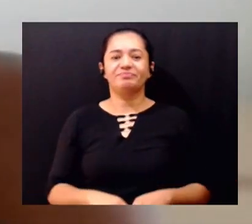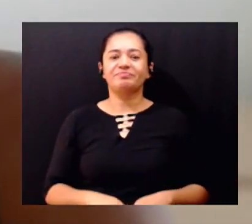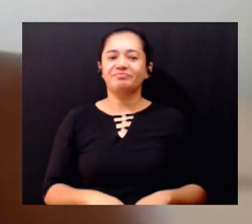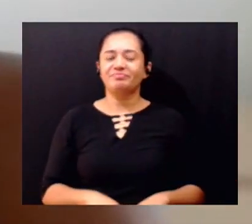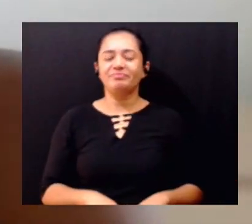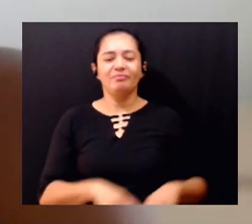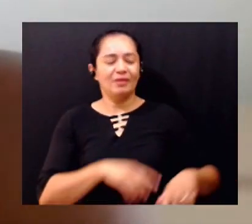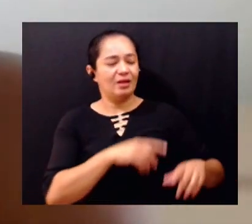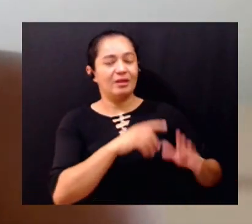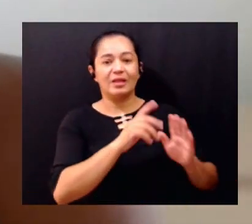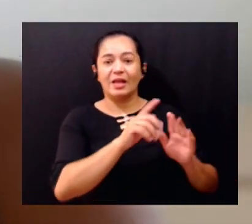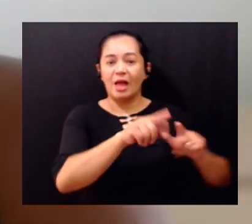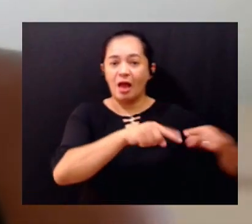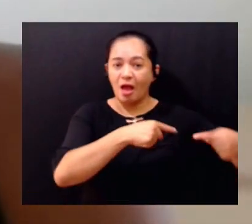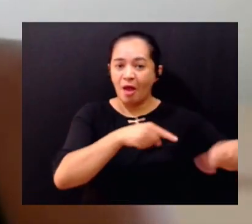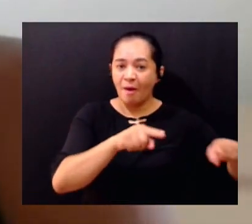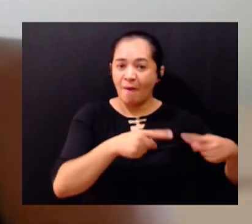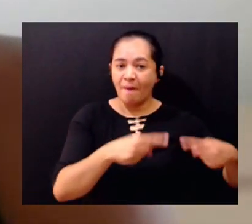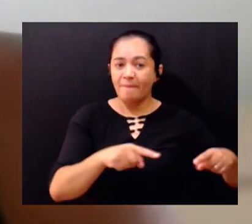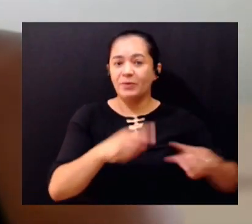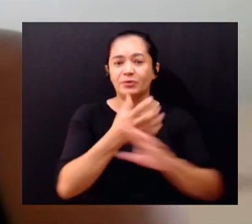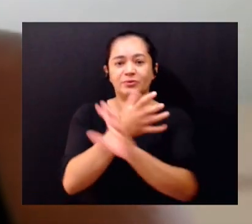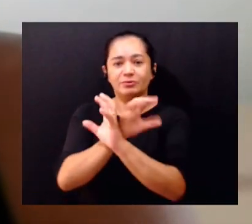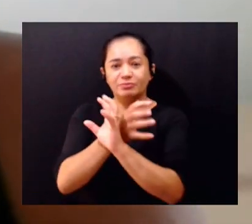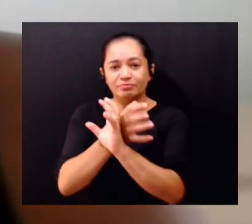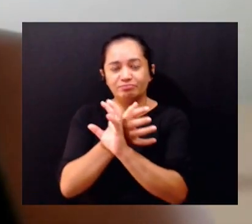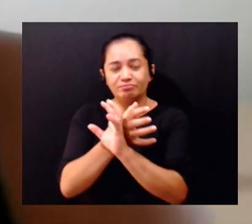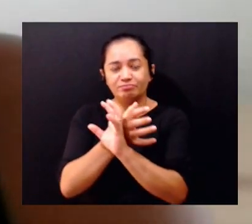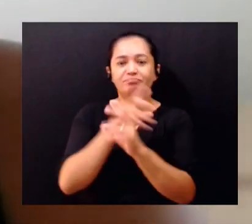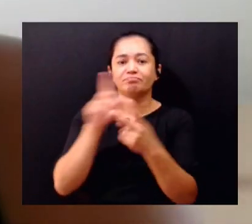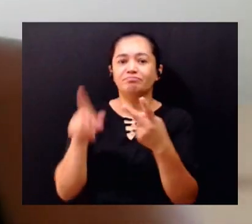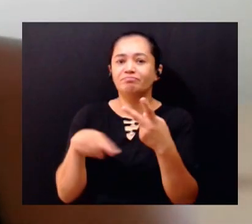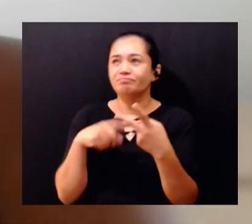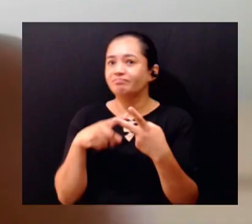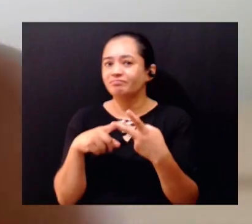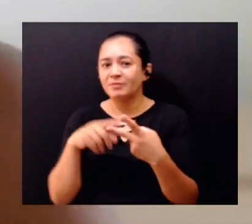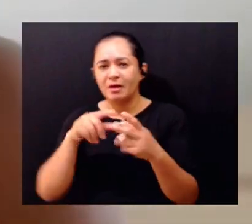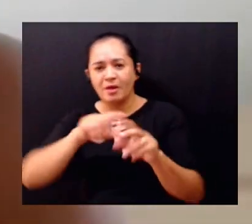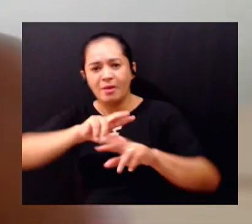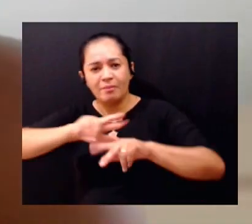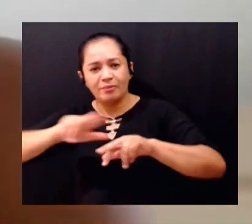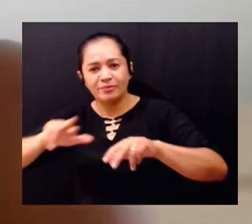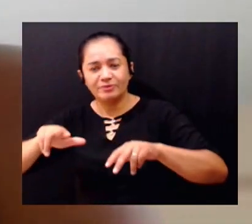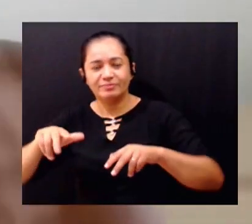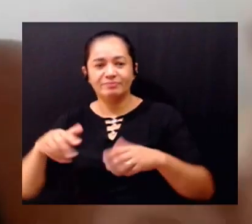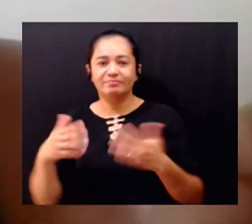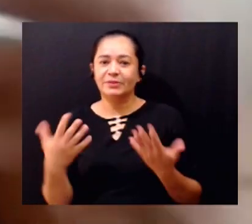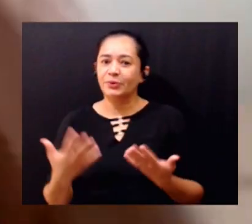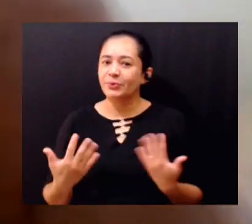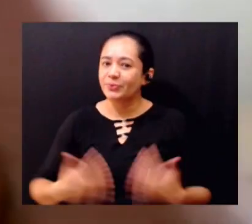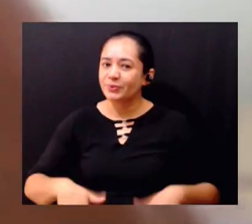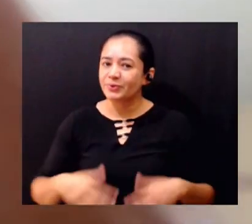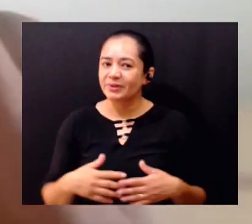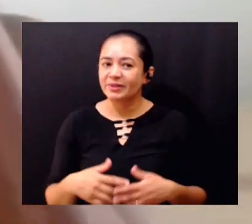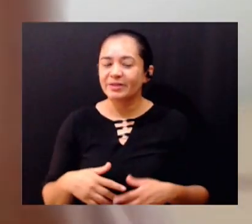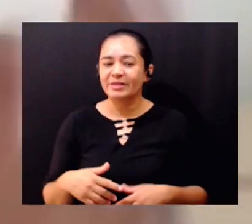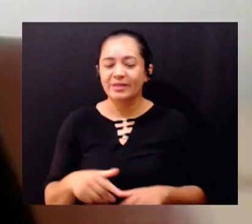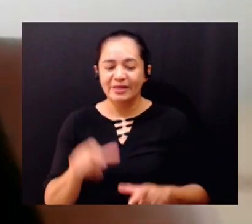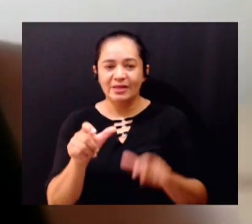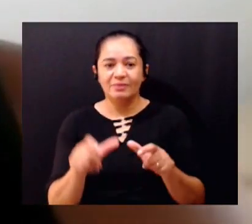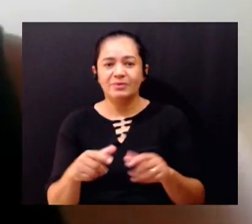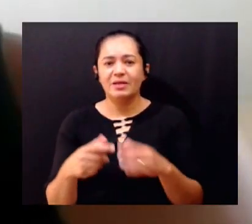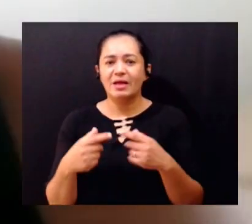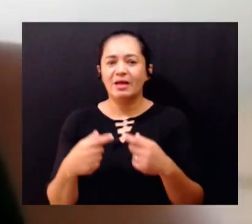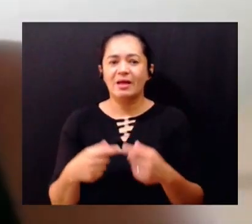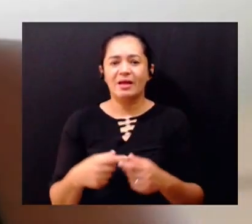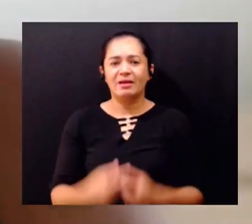fazia caricaturas de cantores de blues. Então, eu cheguei a esse absurdo, né? E o pessoal até brigava comigo e falava, cara, para